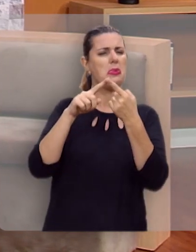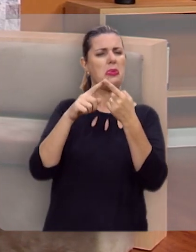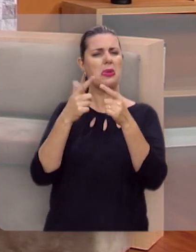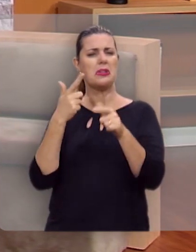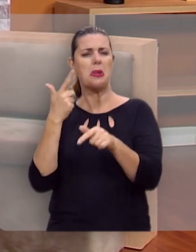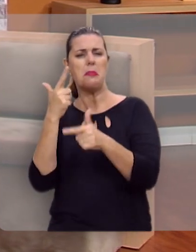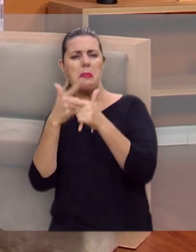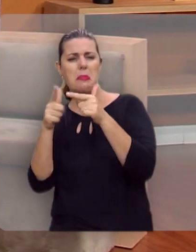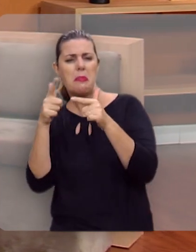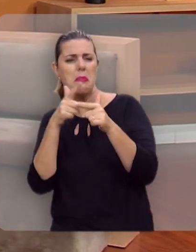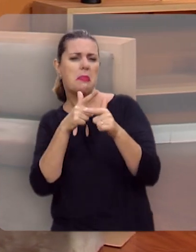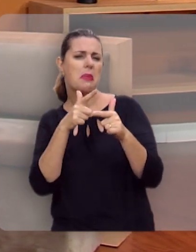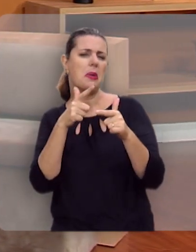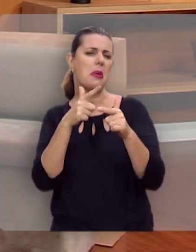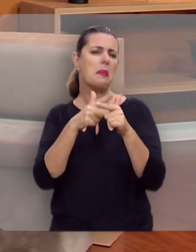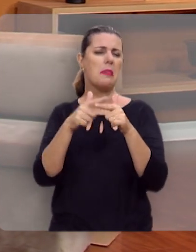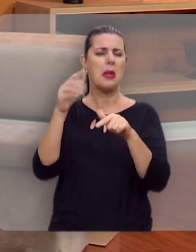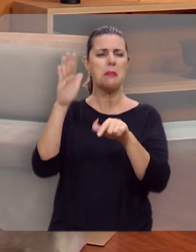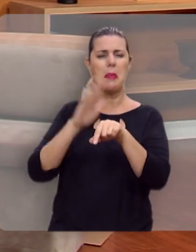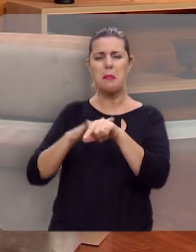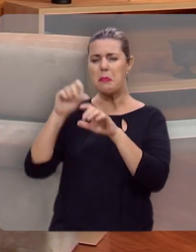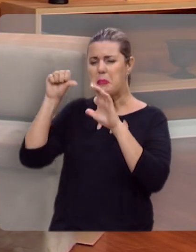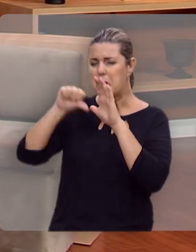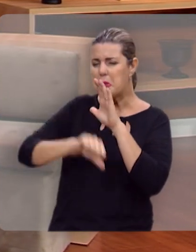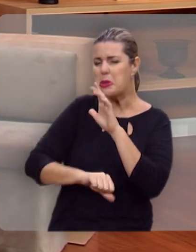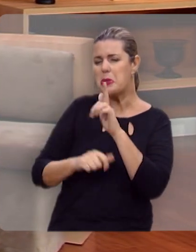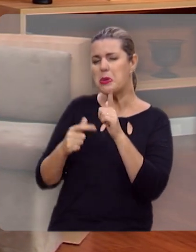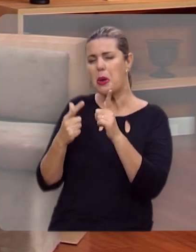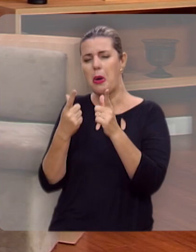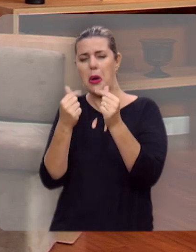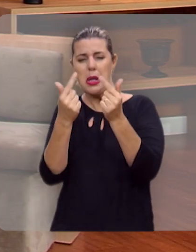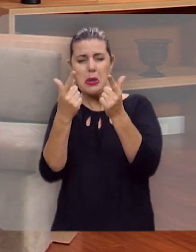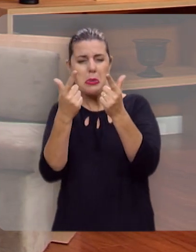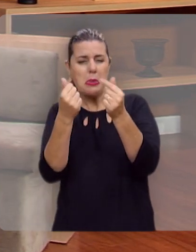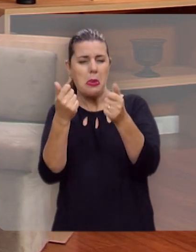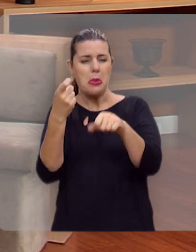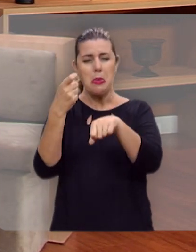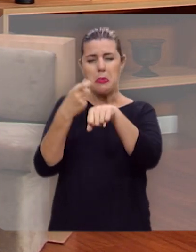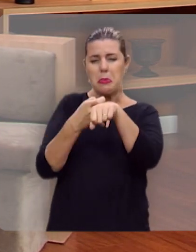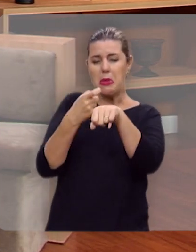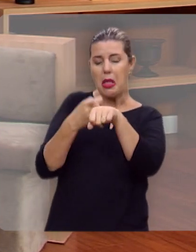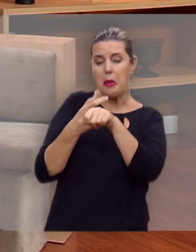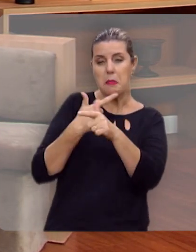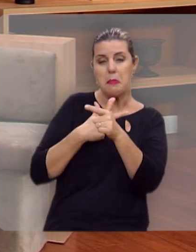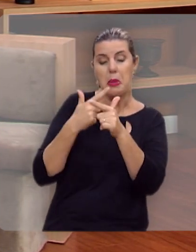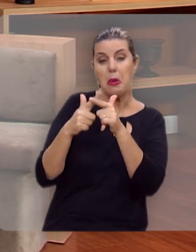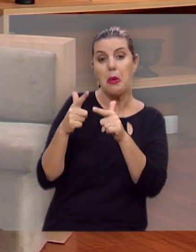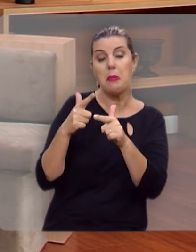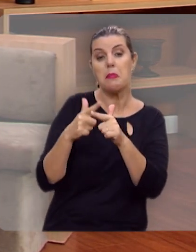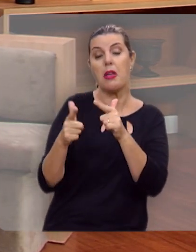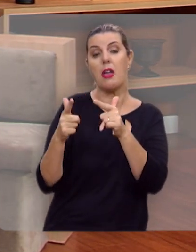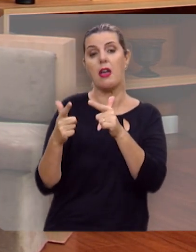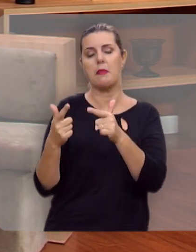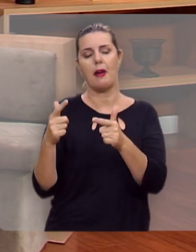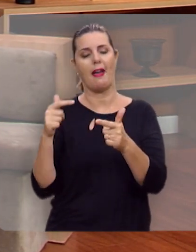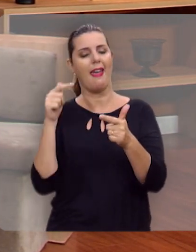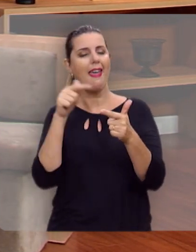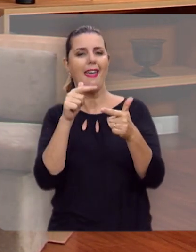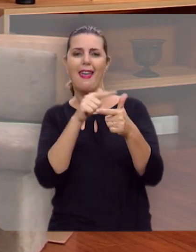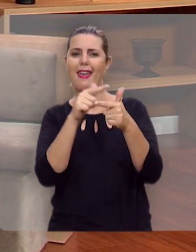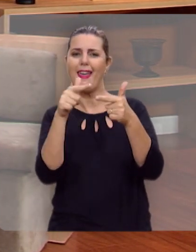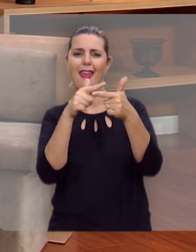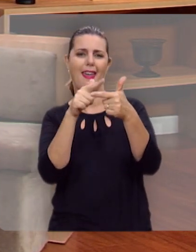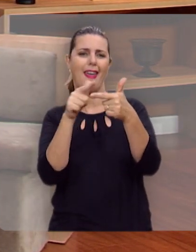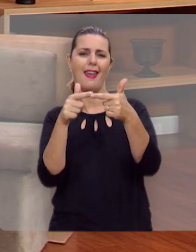pública, provocando uma das mais agudas recessões econômicas da história, nem